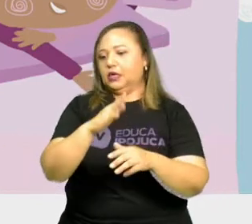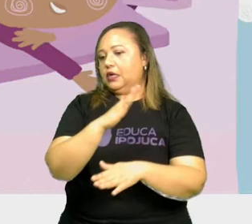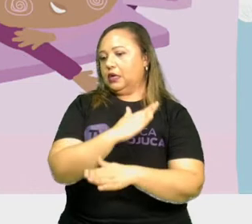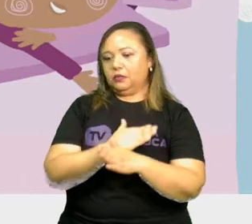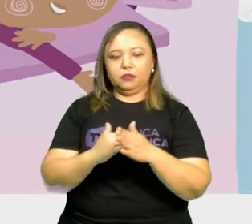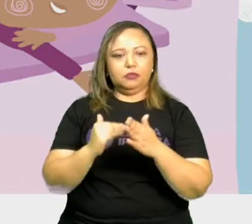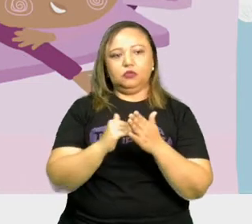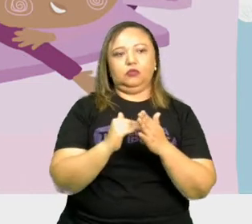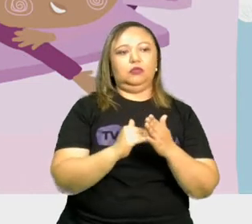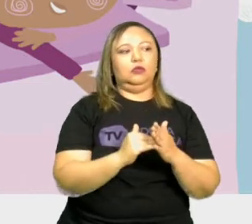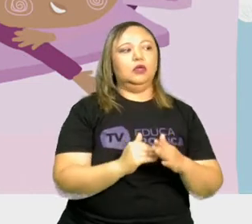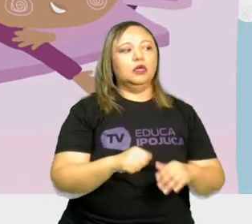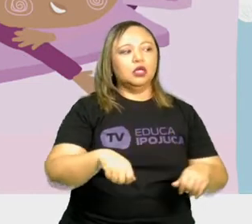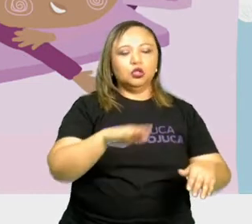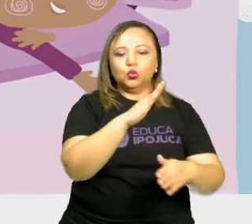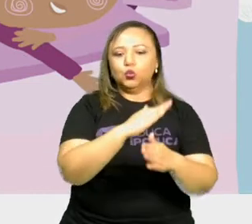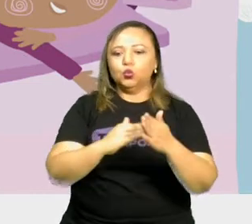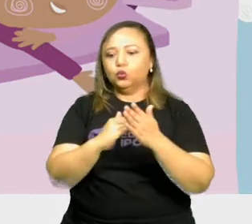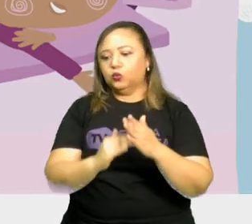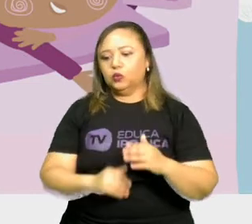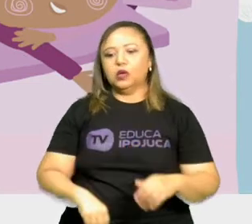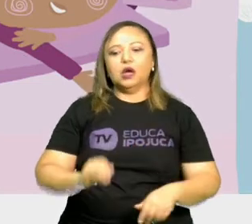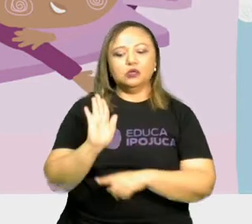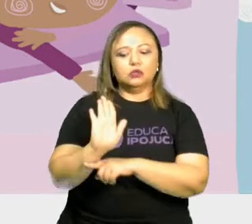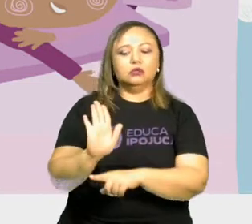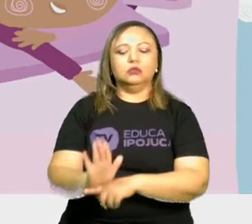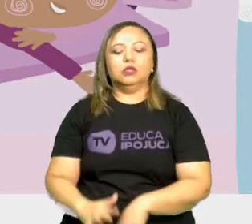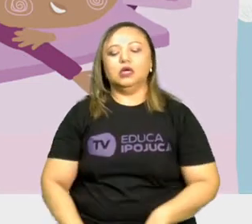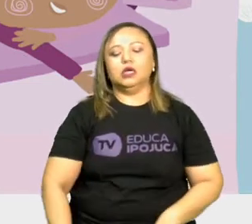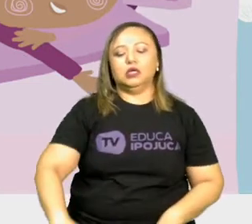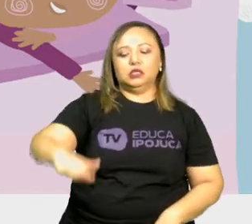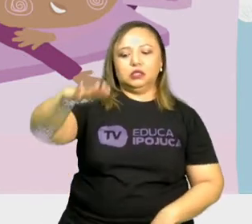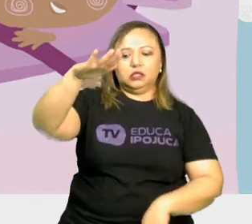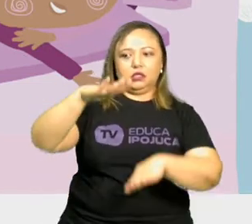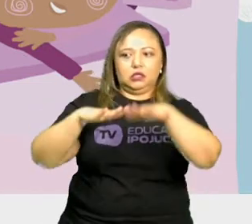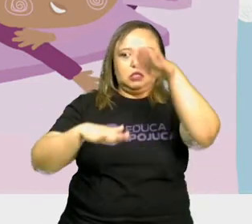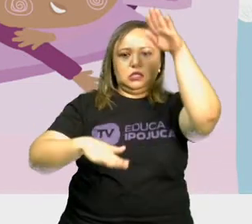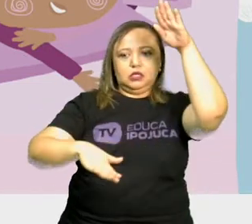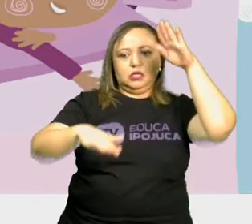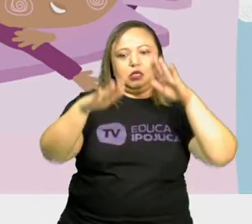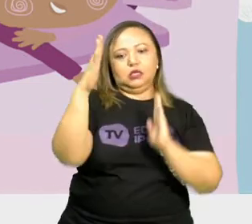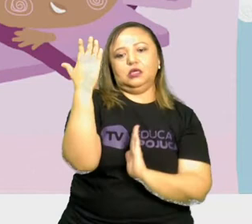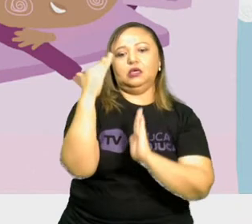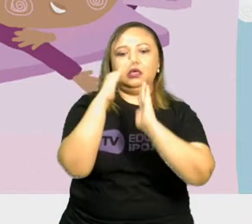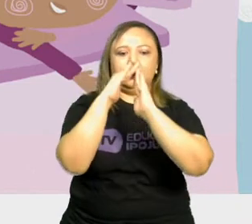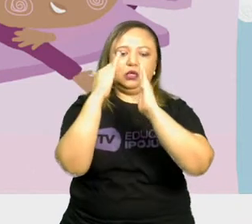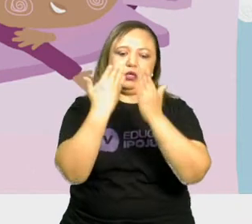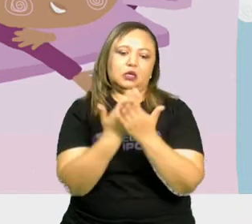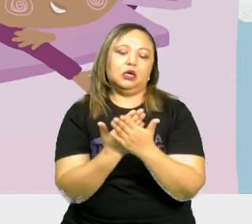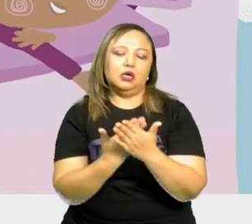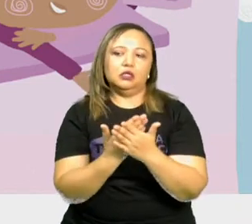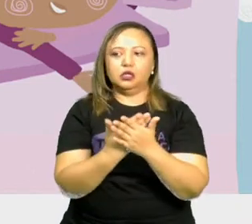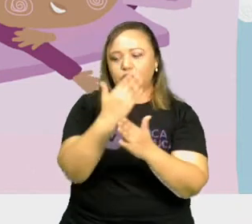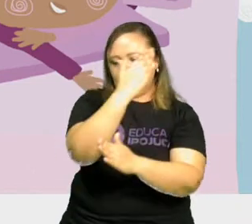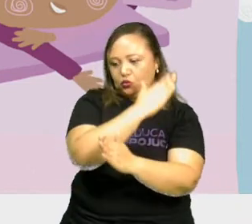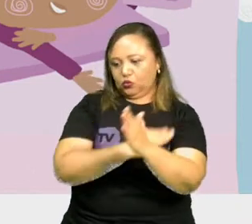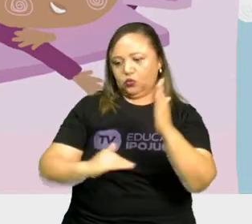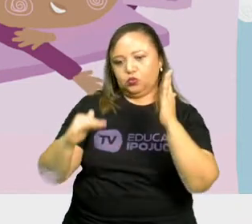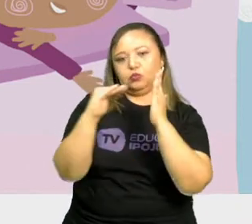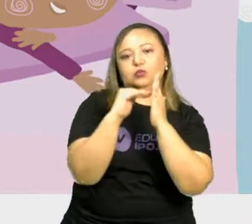e mesmo em casa, muito podem aprender. Ler e escrever,